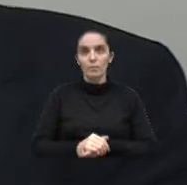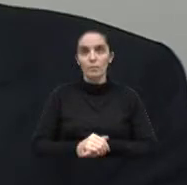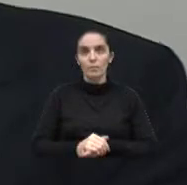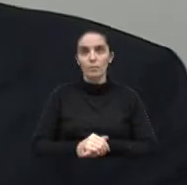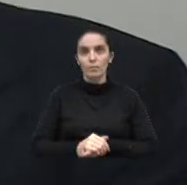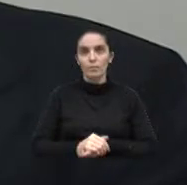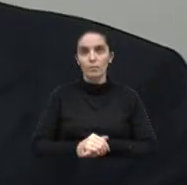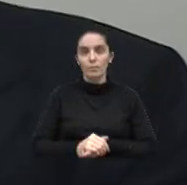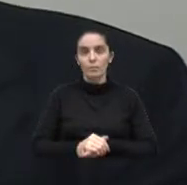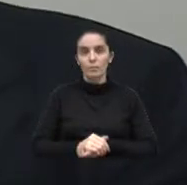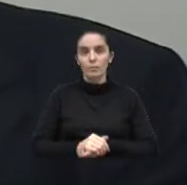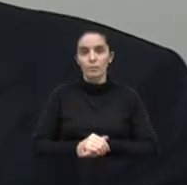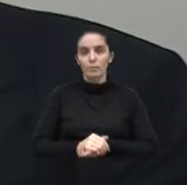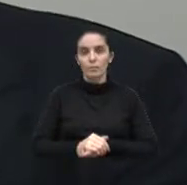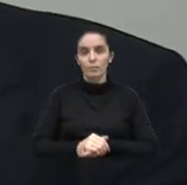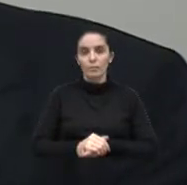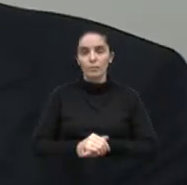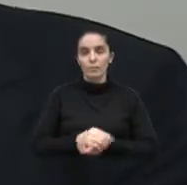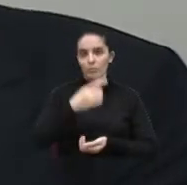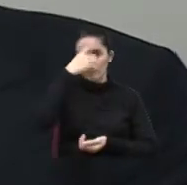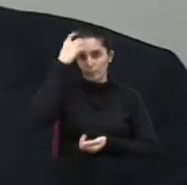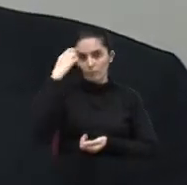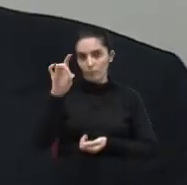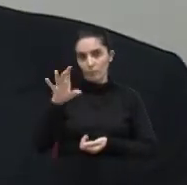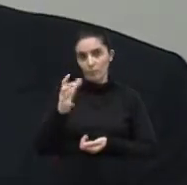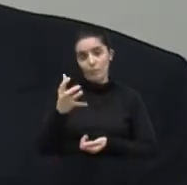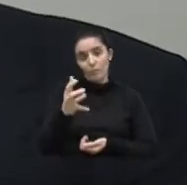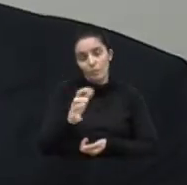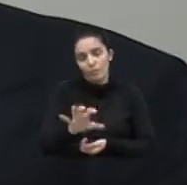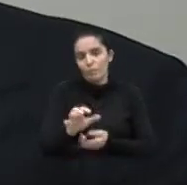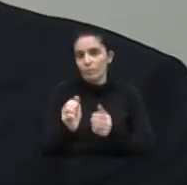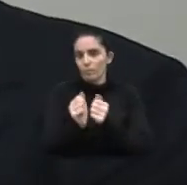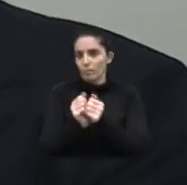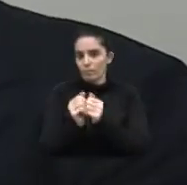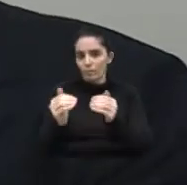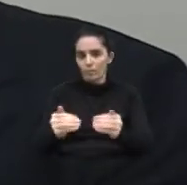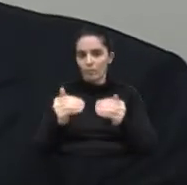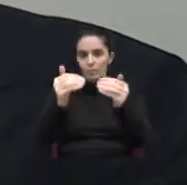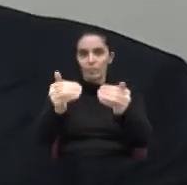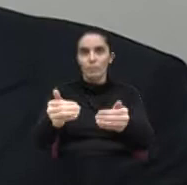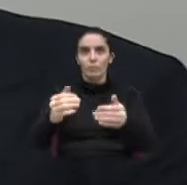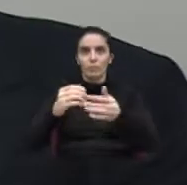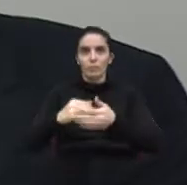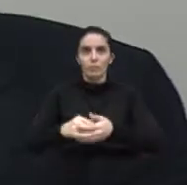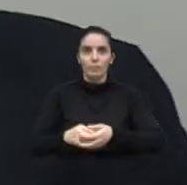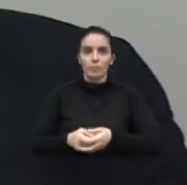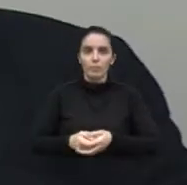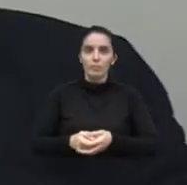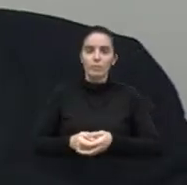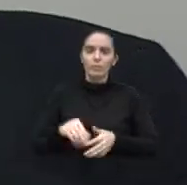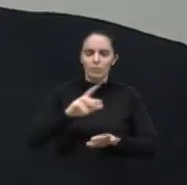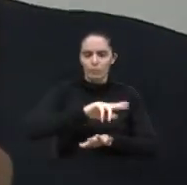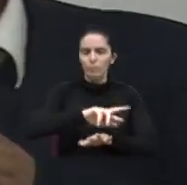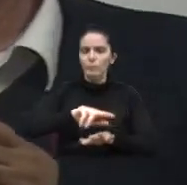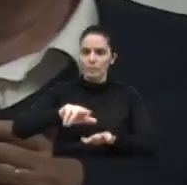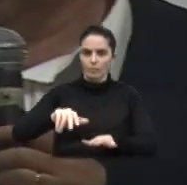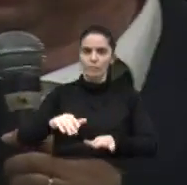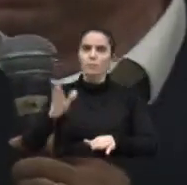no início eu não queria fazer parte da frente porque eu já tenho várias frente parlamentar, comissões e